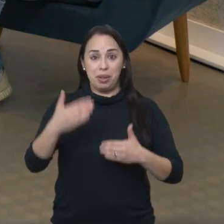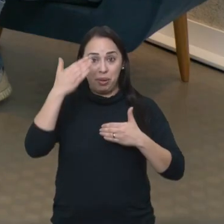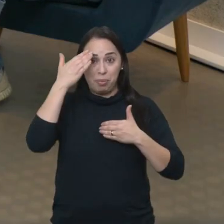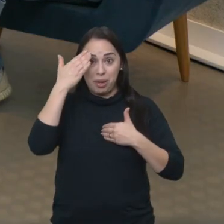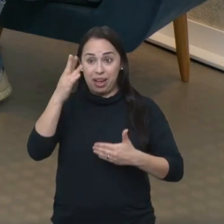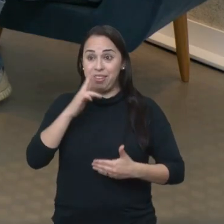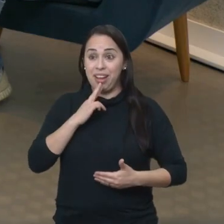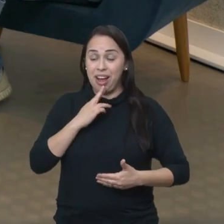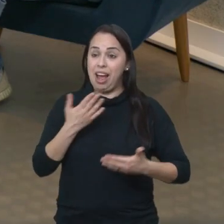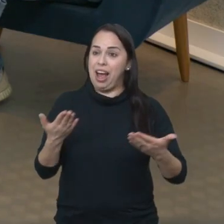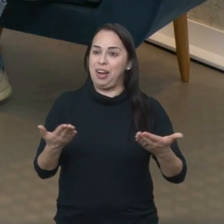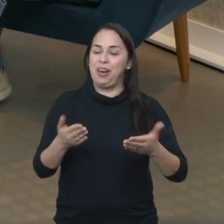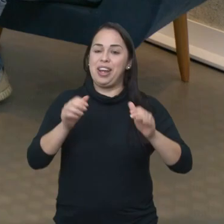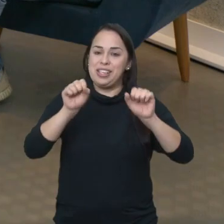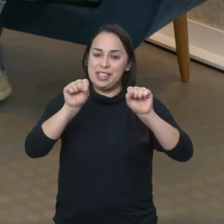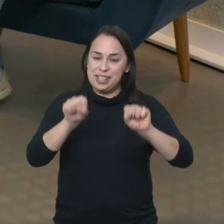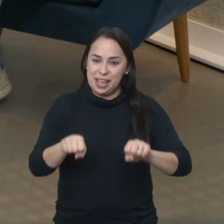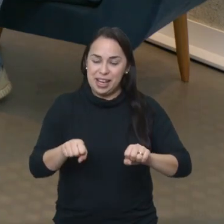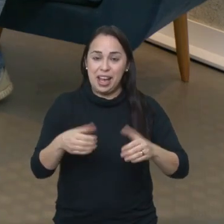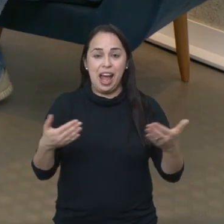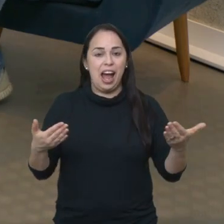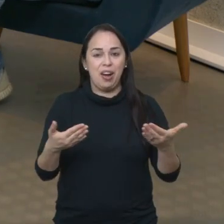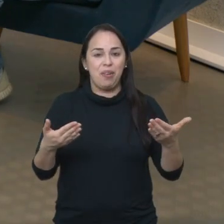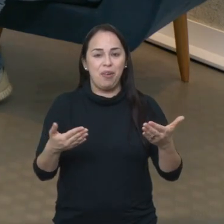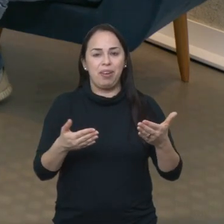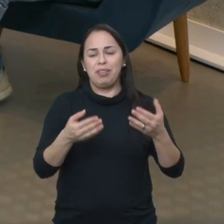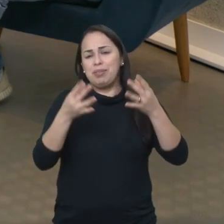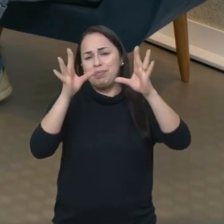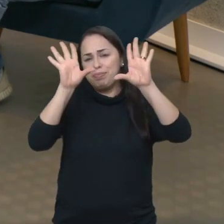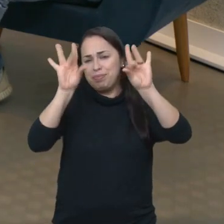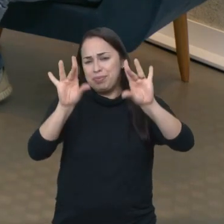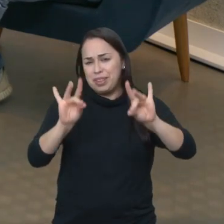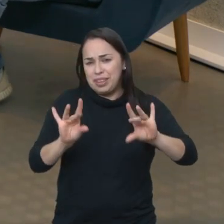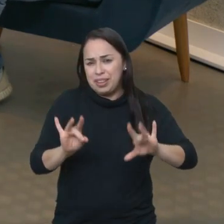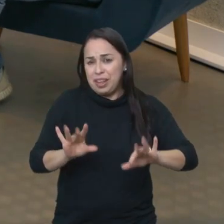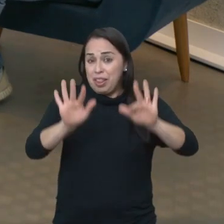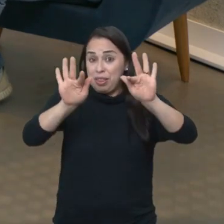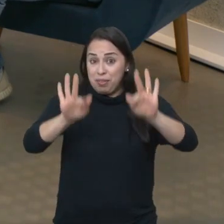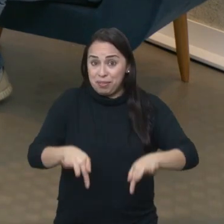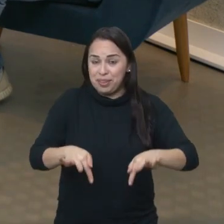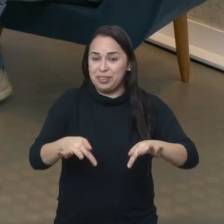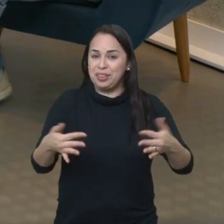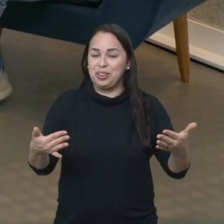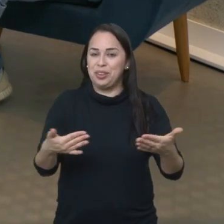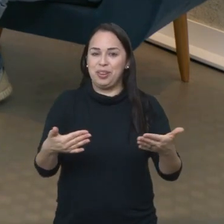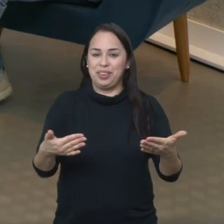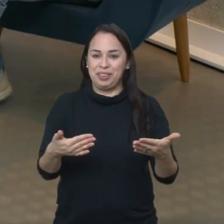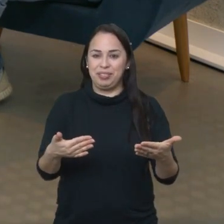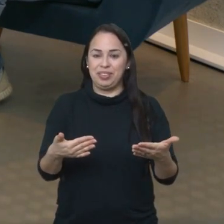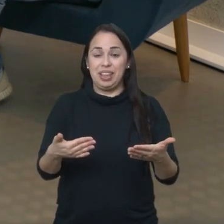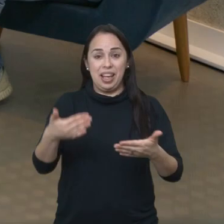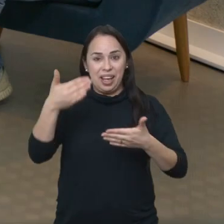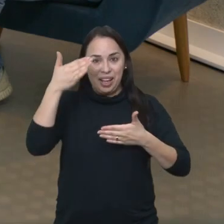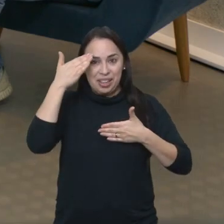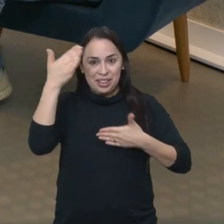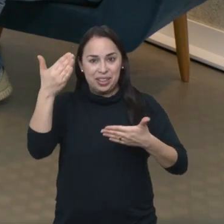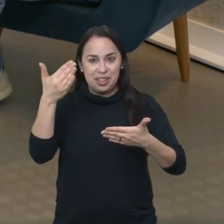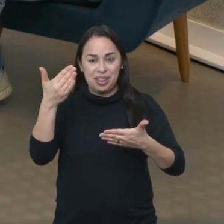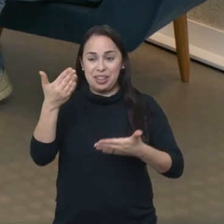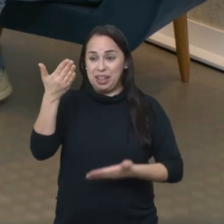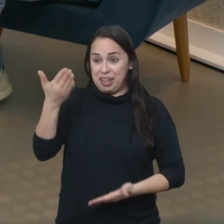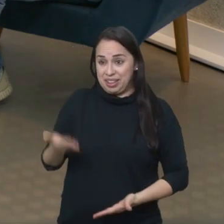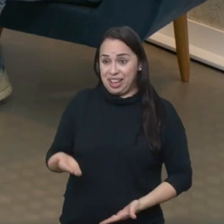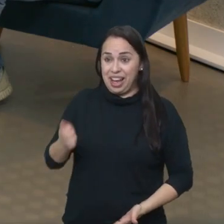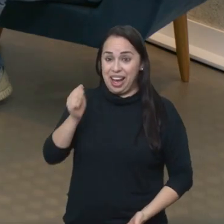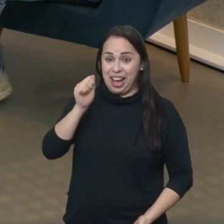Obrigada, Rafa. Agora sim, com todas as estações percorridas, chegamos ao fim do nosso programa de hoje, agradecendo a presença